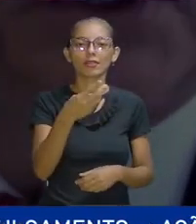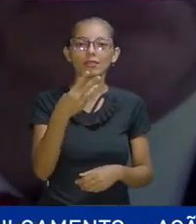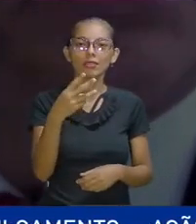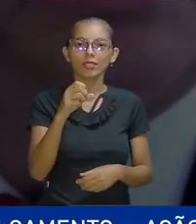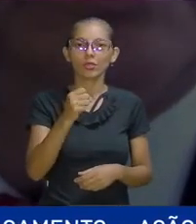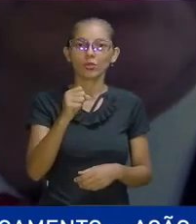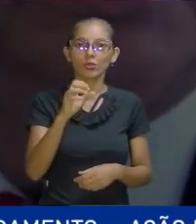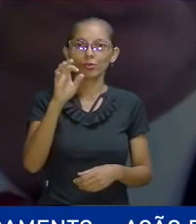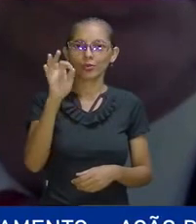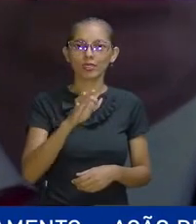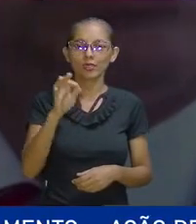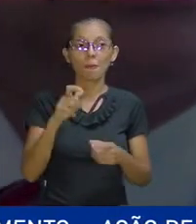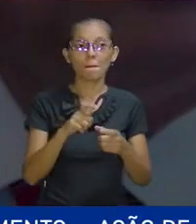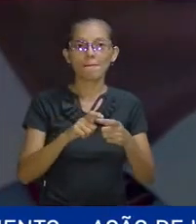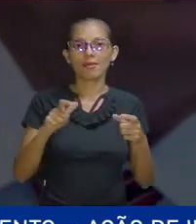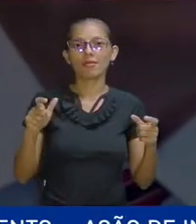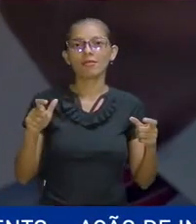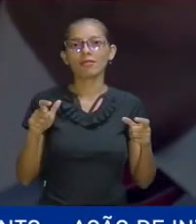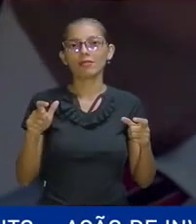6,38% de votos.